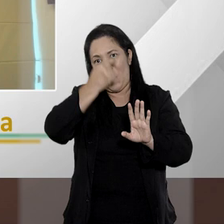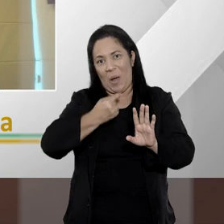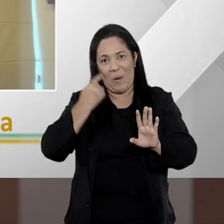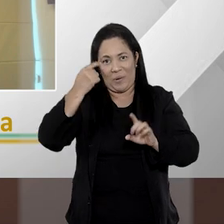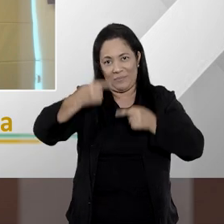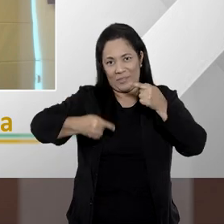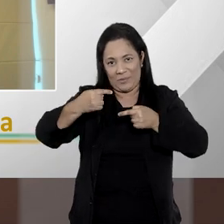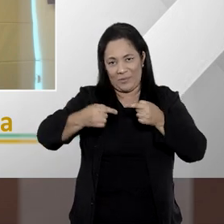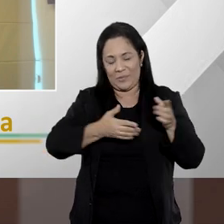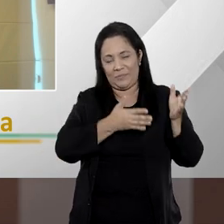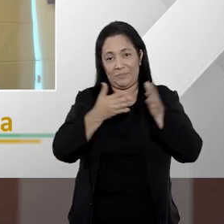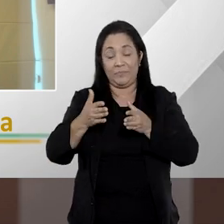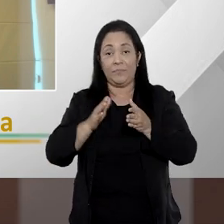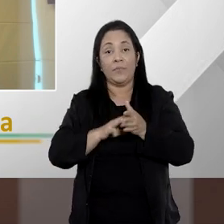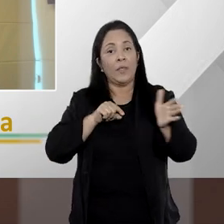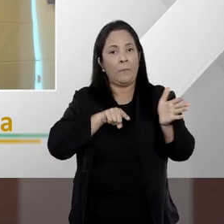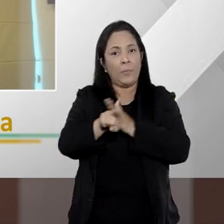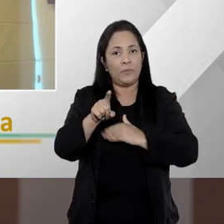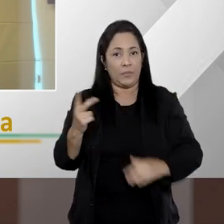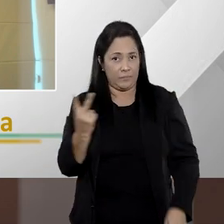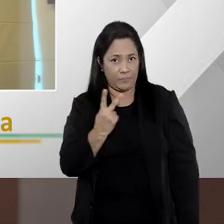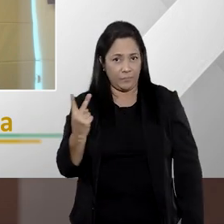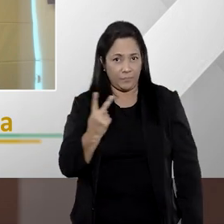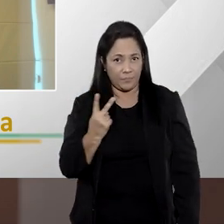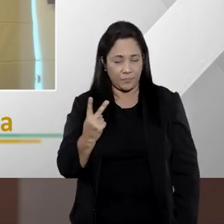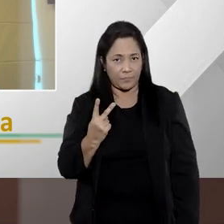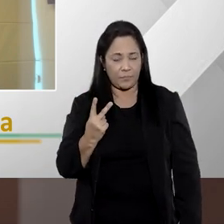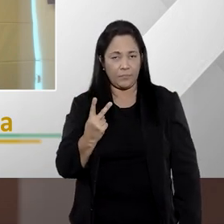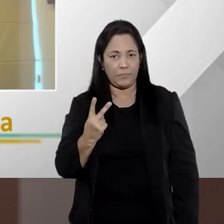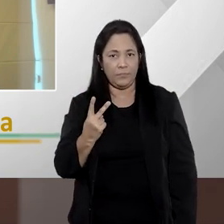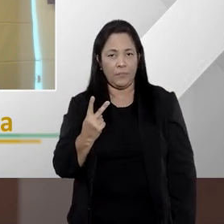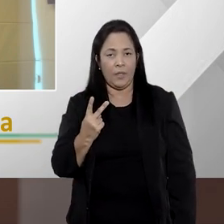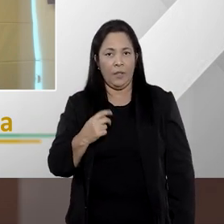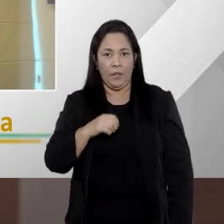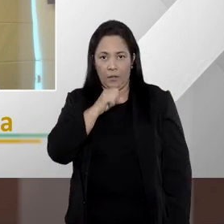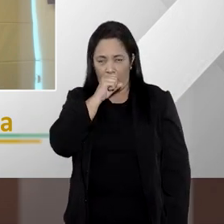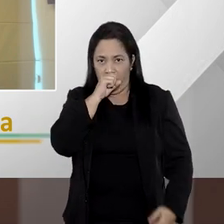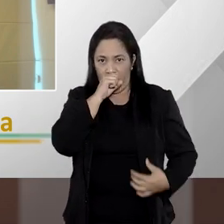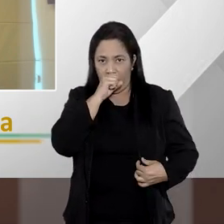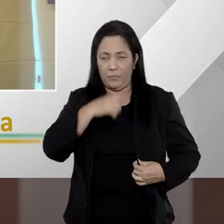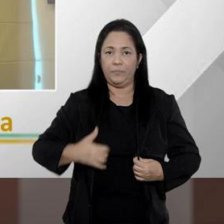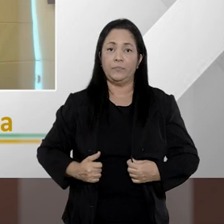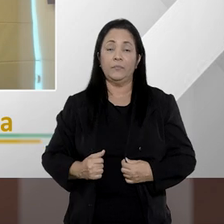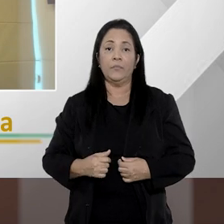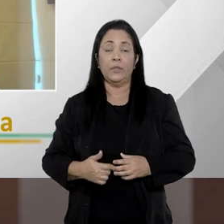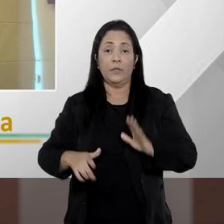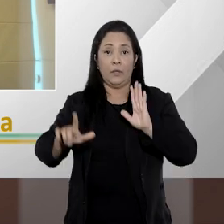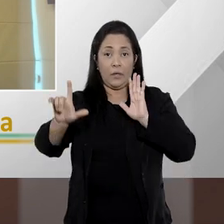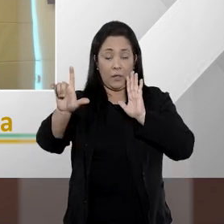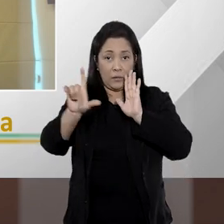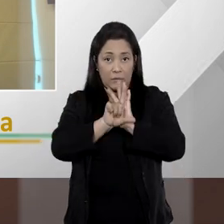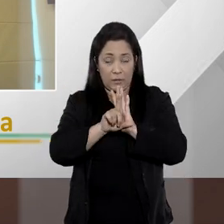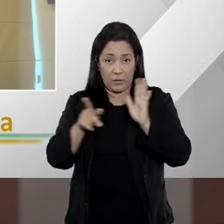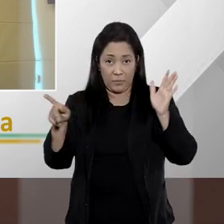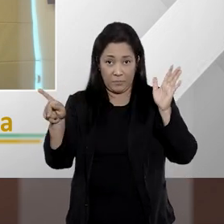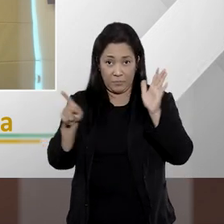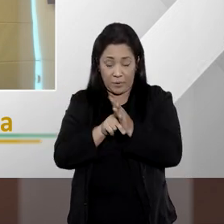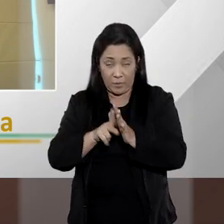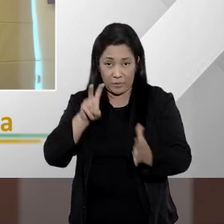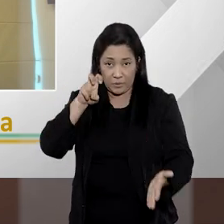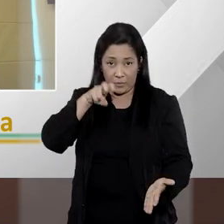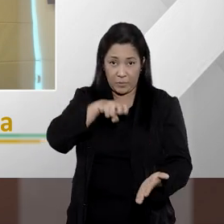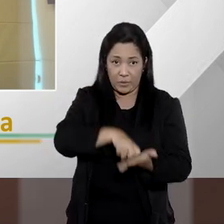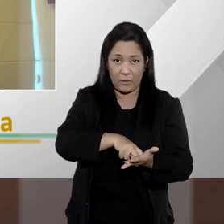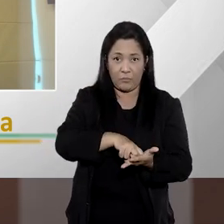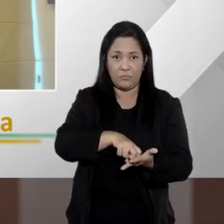gostaria então de saber de vocês dois. Ambos consideram que a nossa lei de execução penal, ela é avançada e